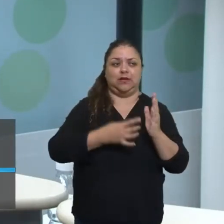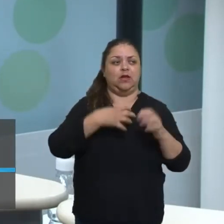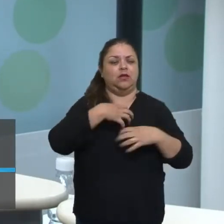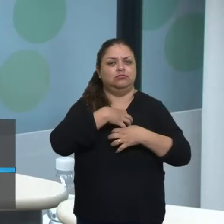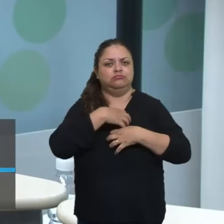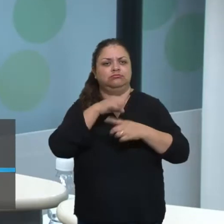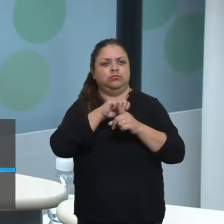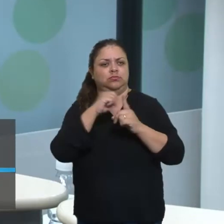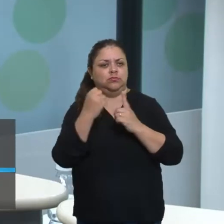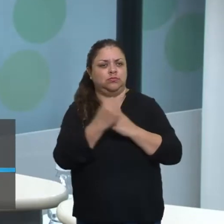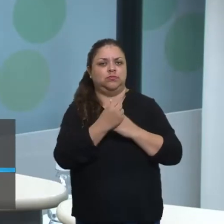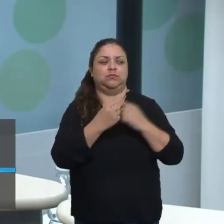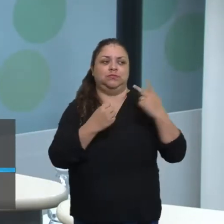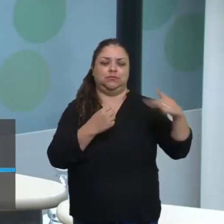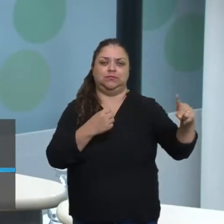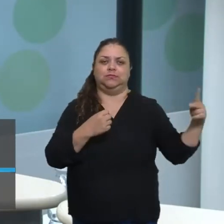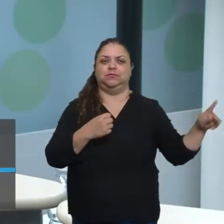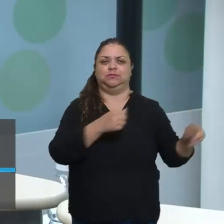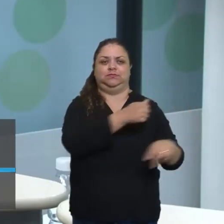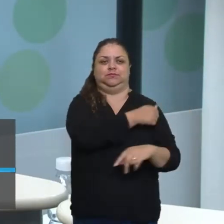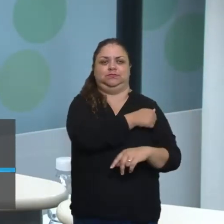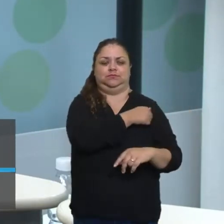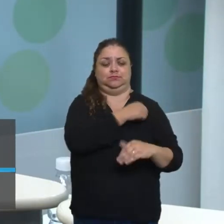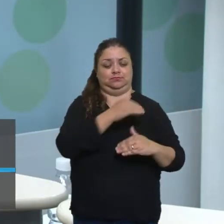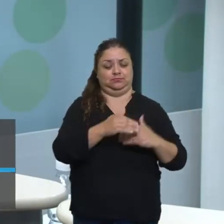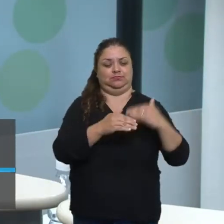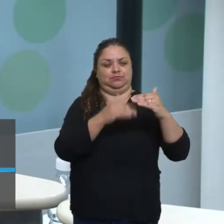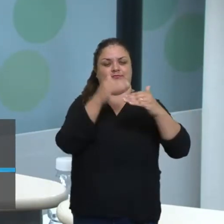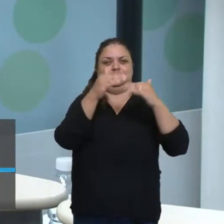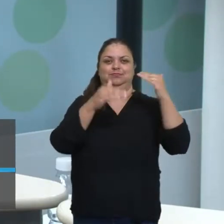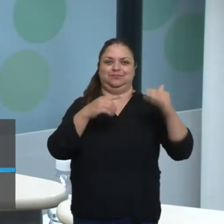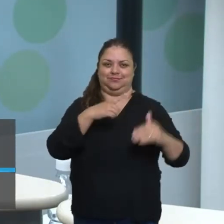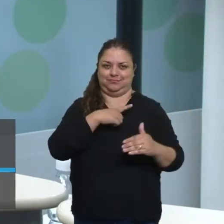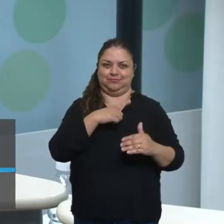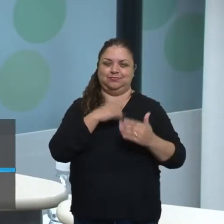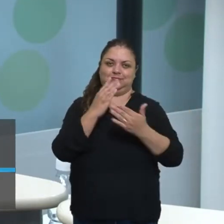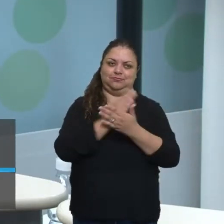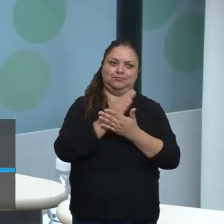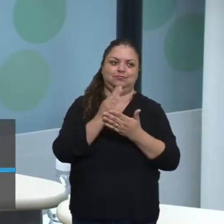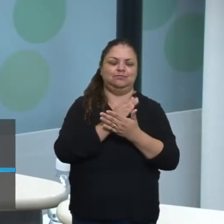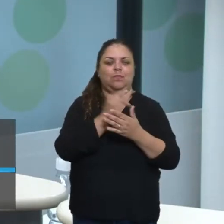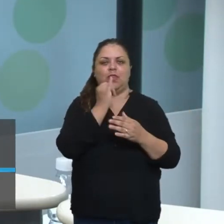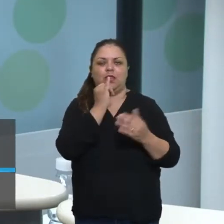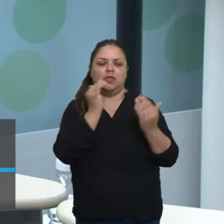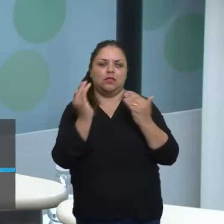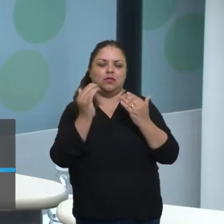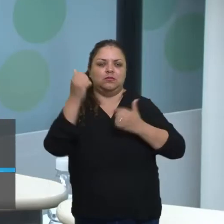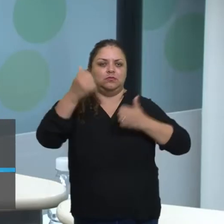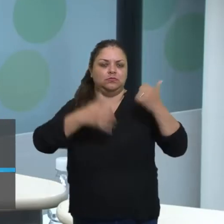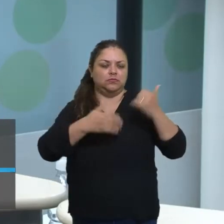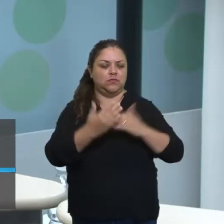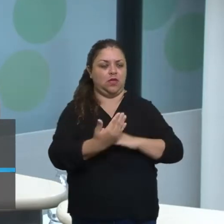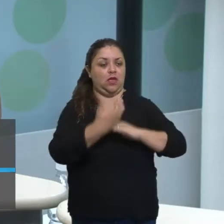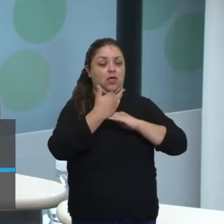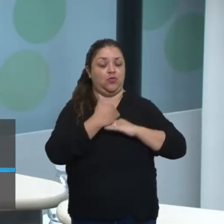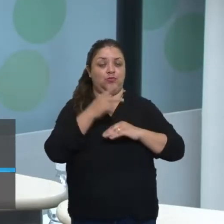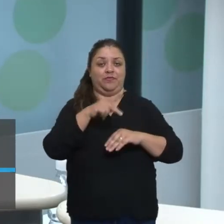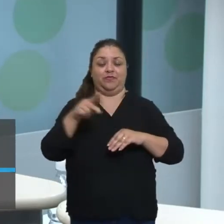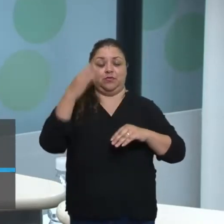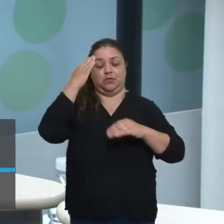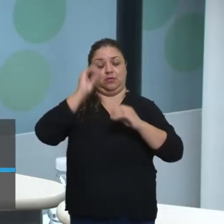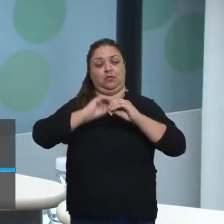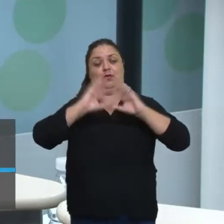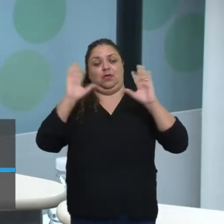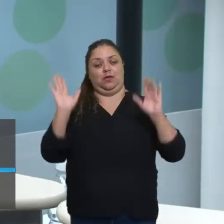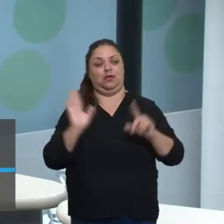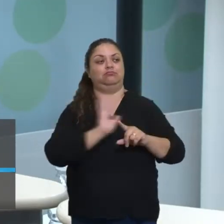principalmente na questão dos degraus então tem alguns exemplos lá que facilita bastante também o trabalho do professor tá